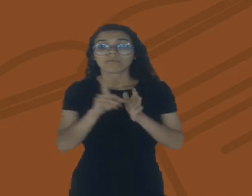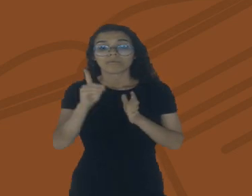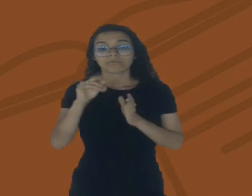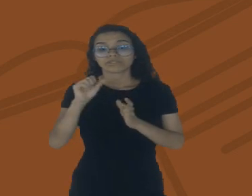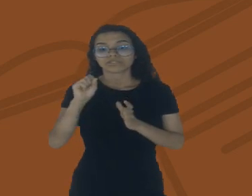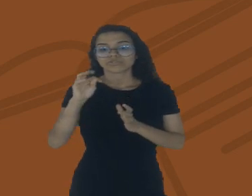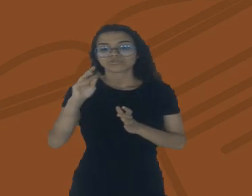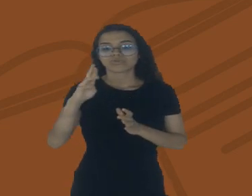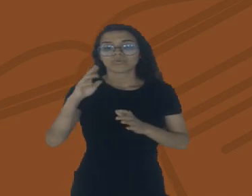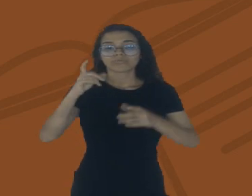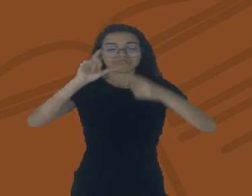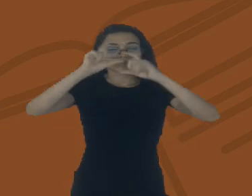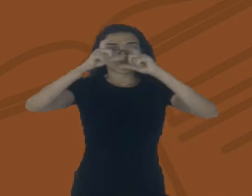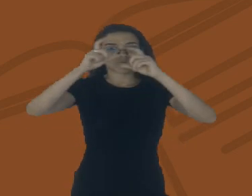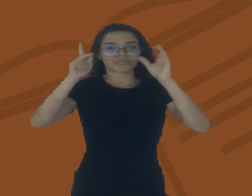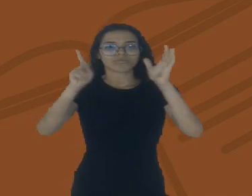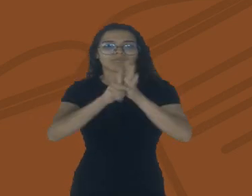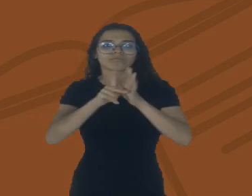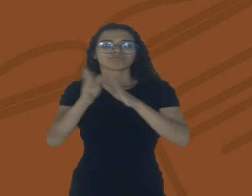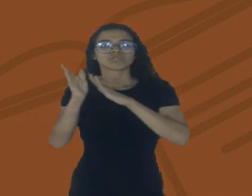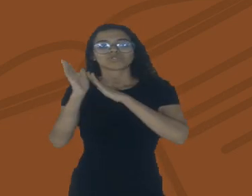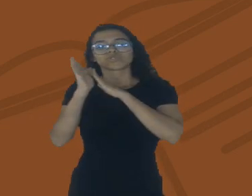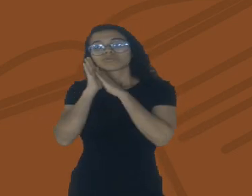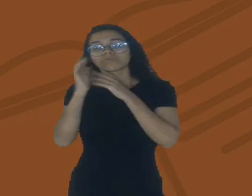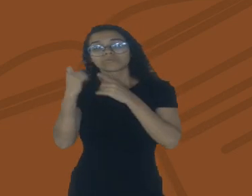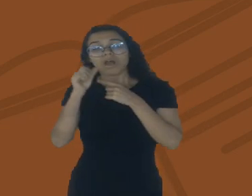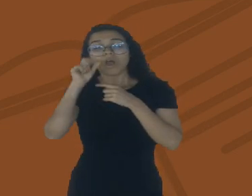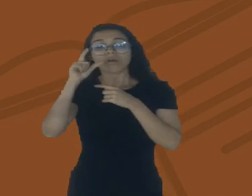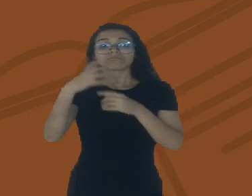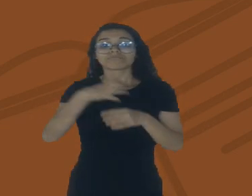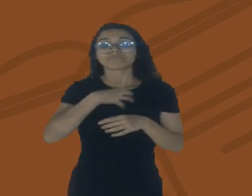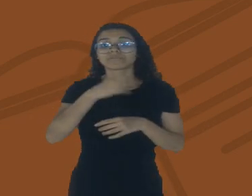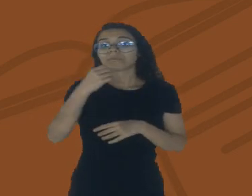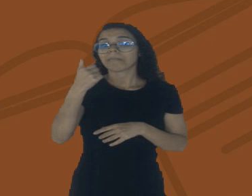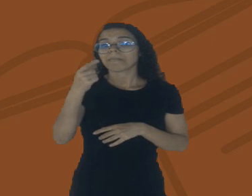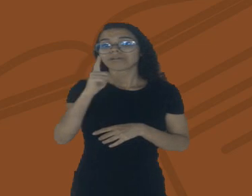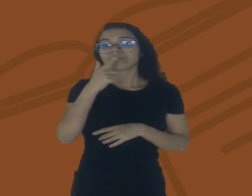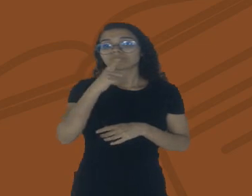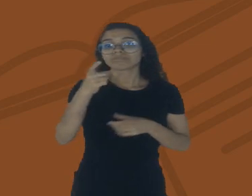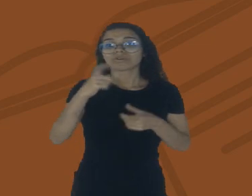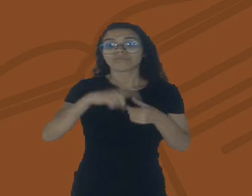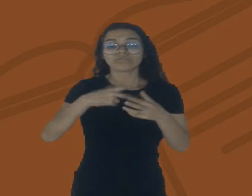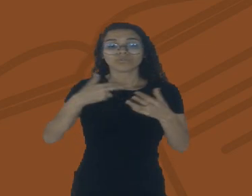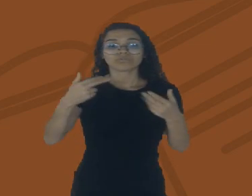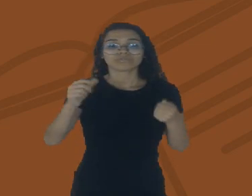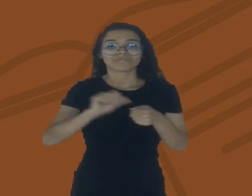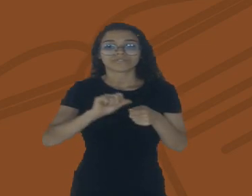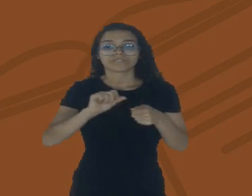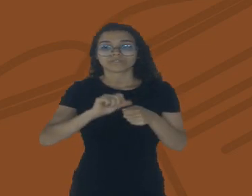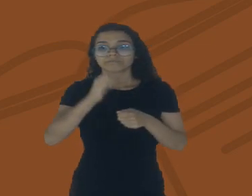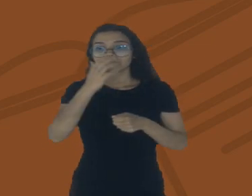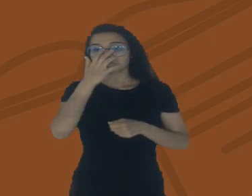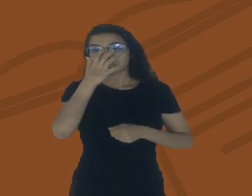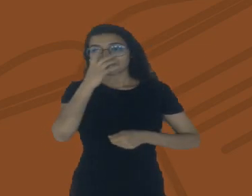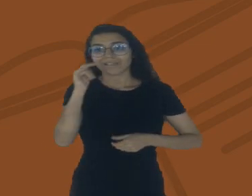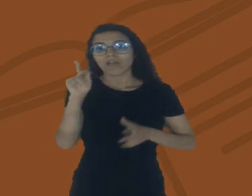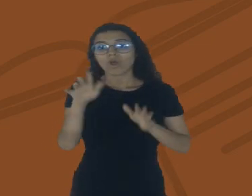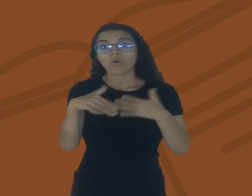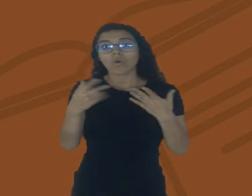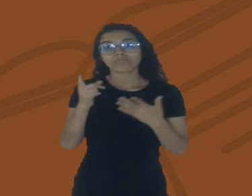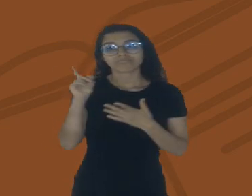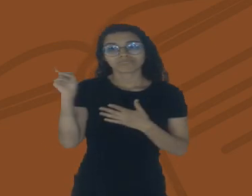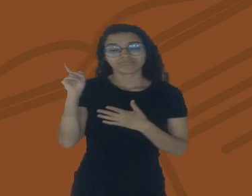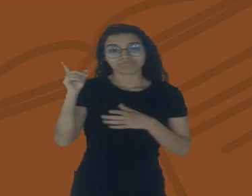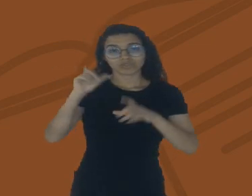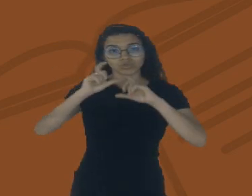do sono, né? Que a gente não está se sentindo tão recuperado para continuar nossas atividades. E aí, quais são esses distúrbios do sono? Eu